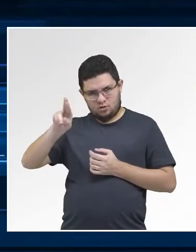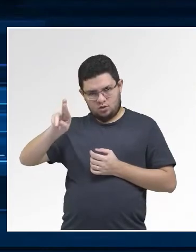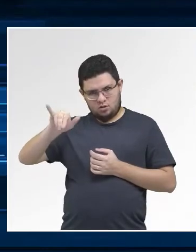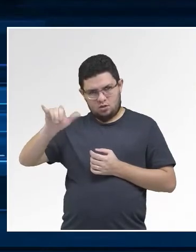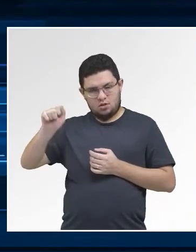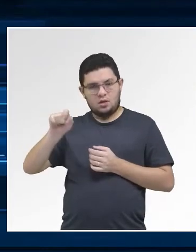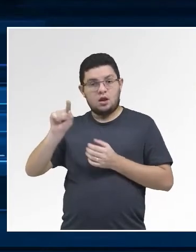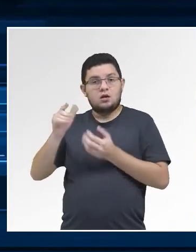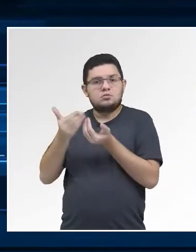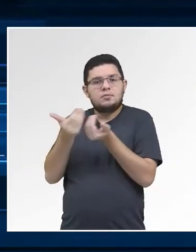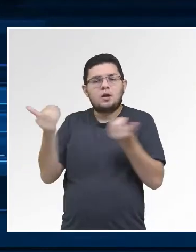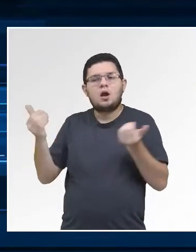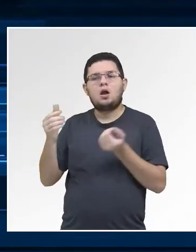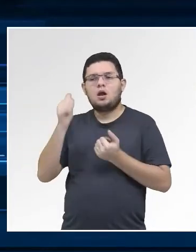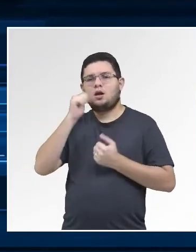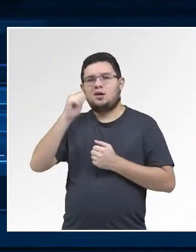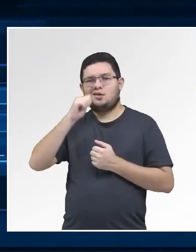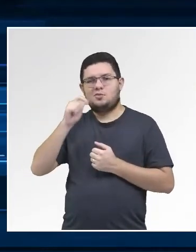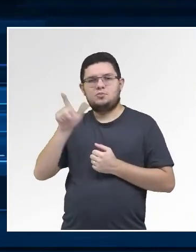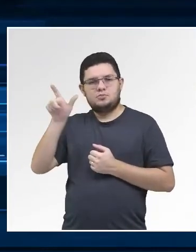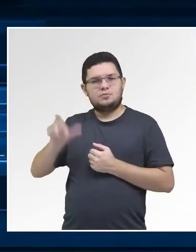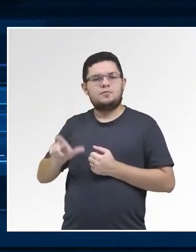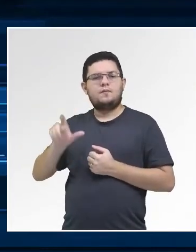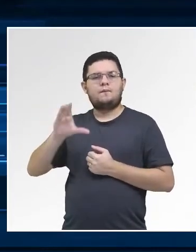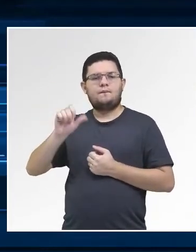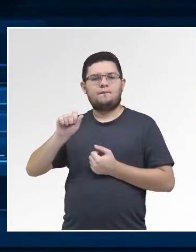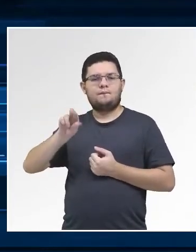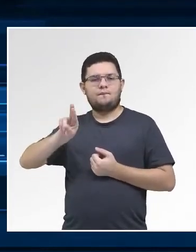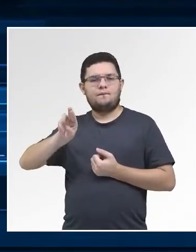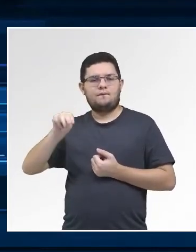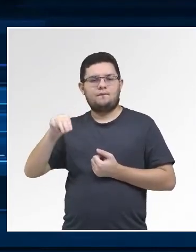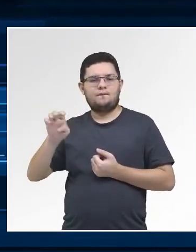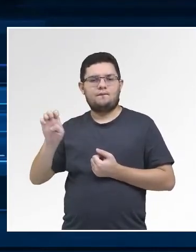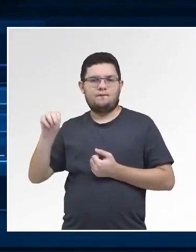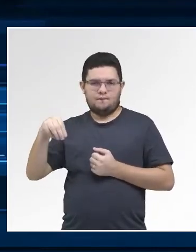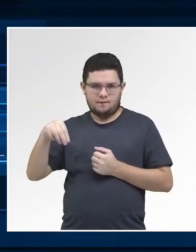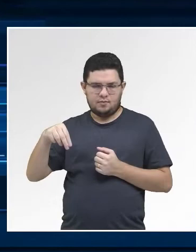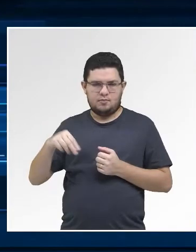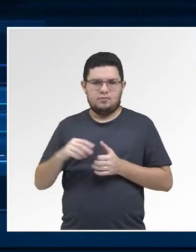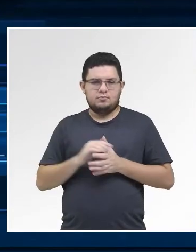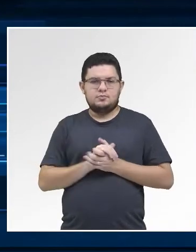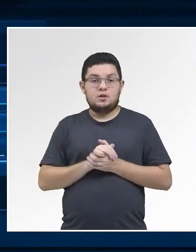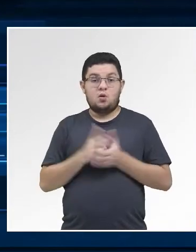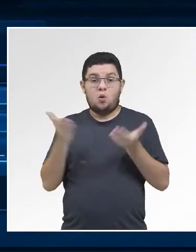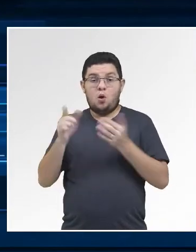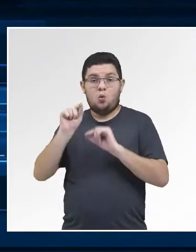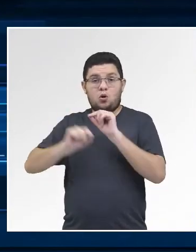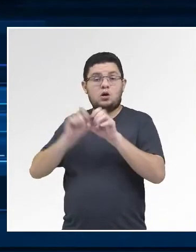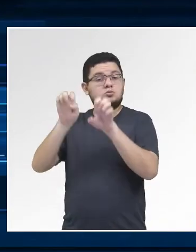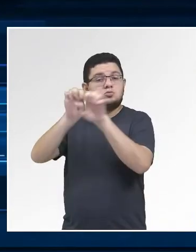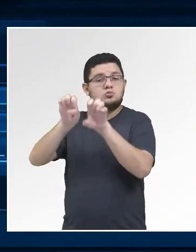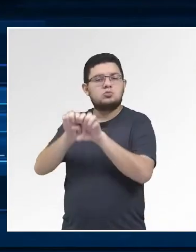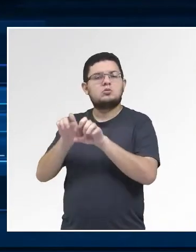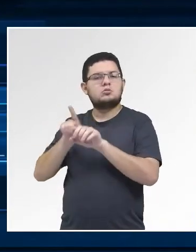gente, que a estrutura do present perfect, que nós vamos ver agora, como que vocês têm que formar,